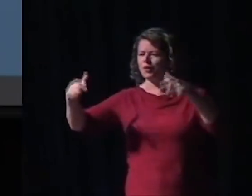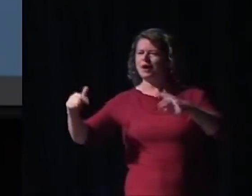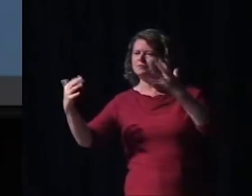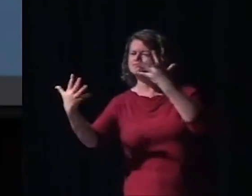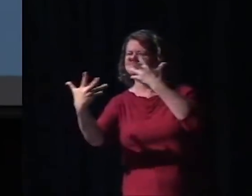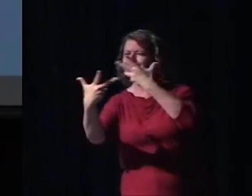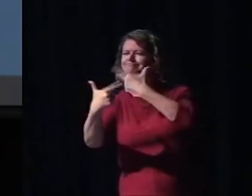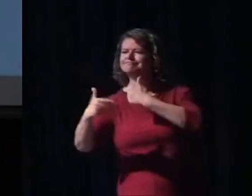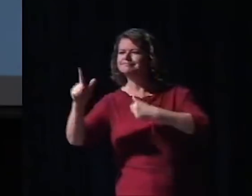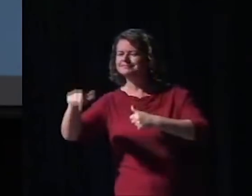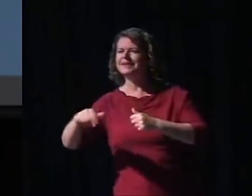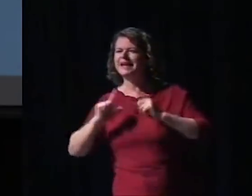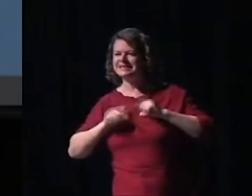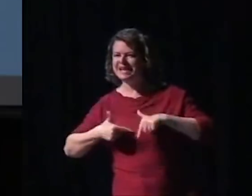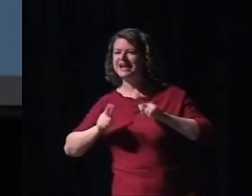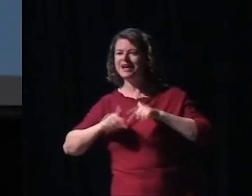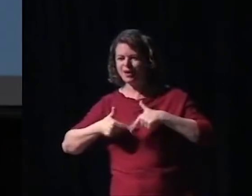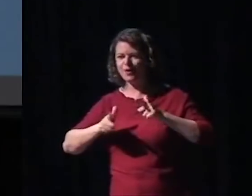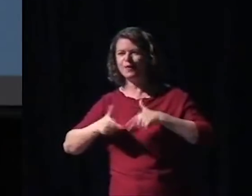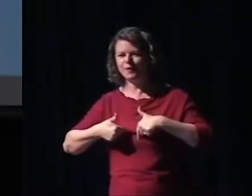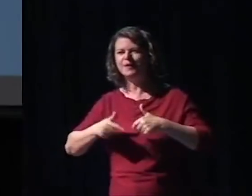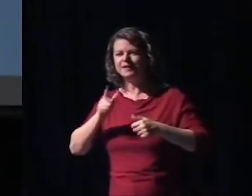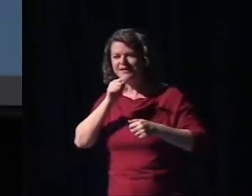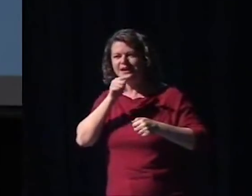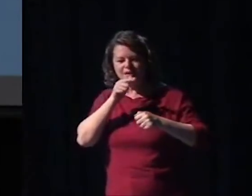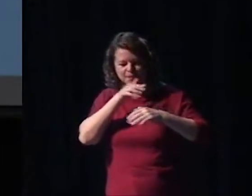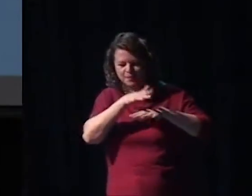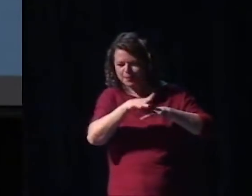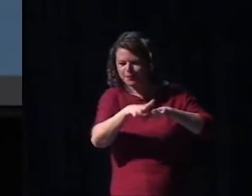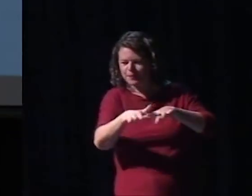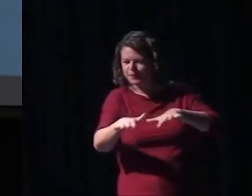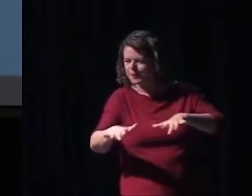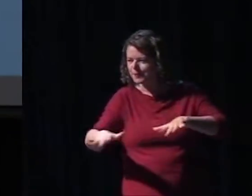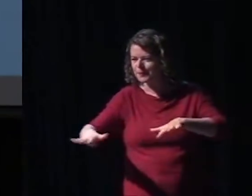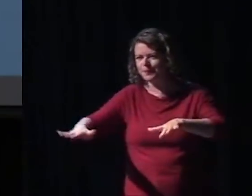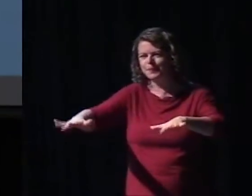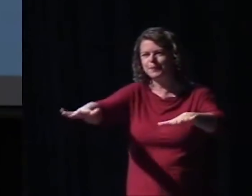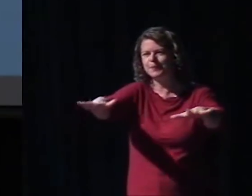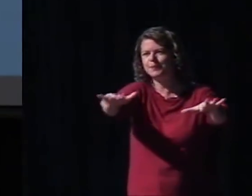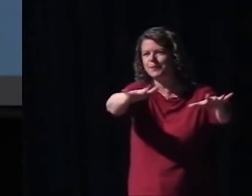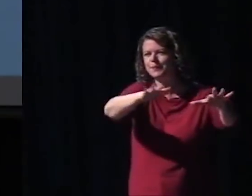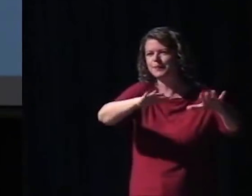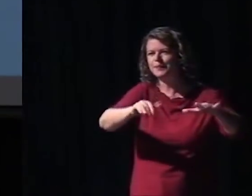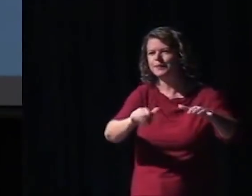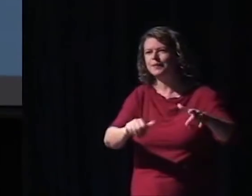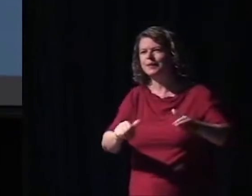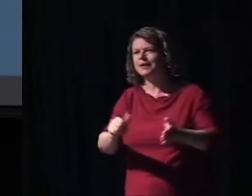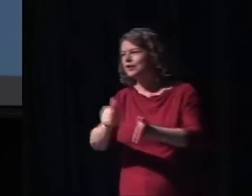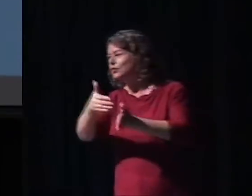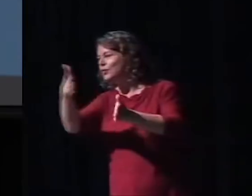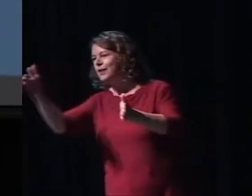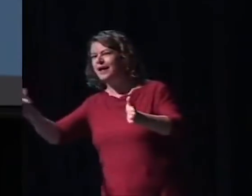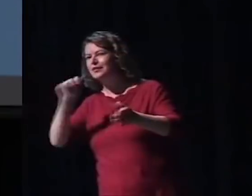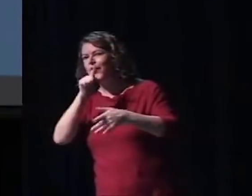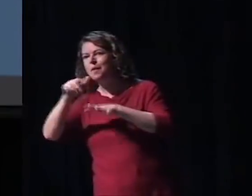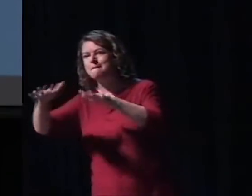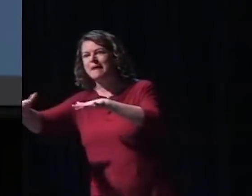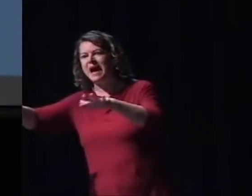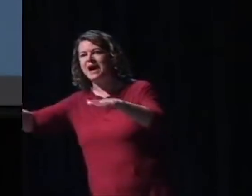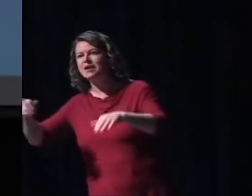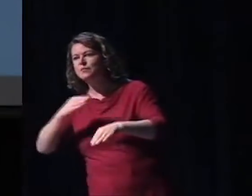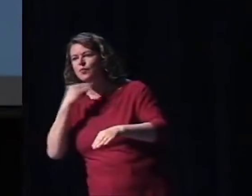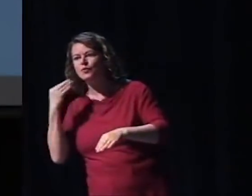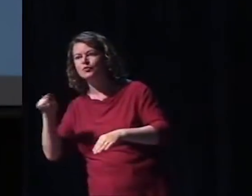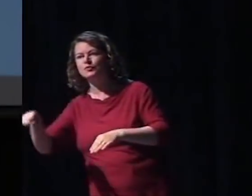ali tem as torrentes do Negev, e é do lado do Mar Morto. E se levantam